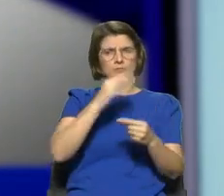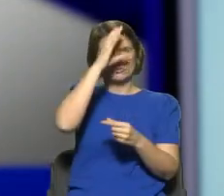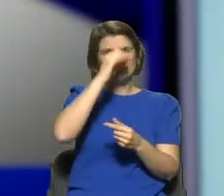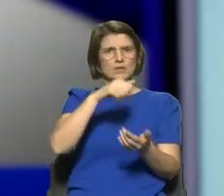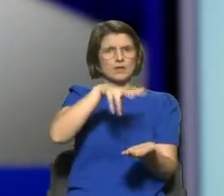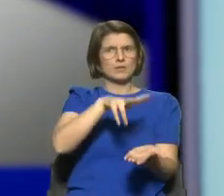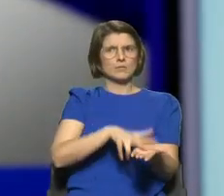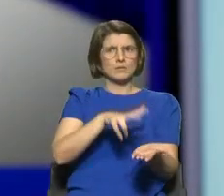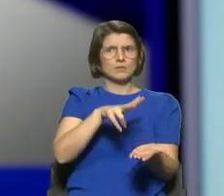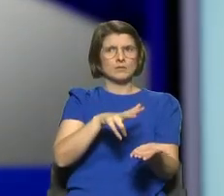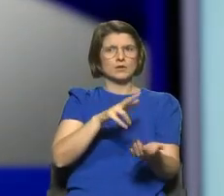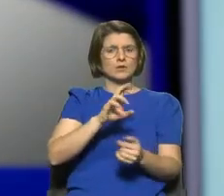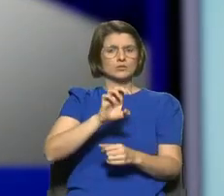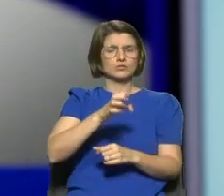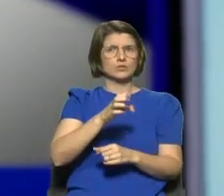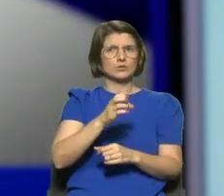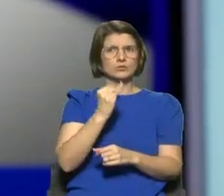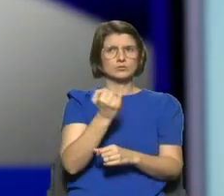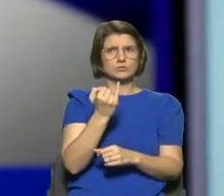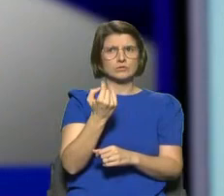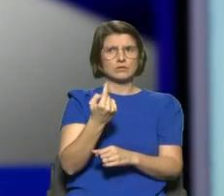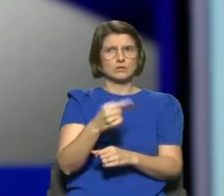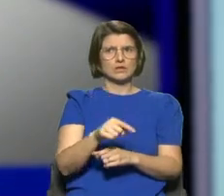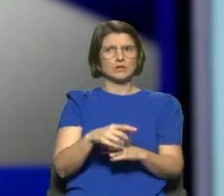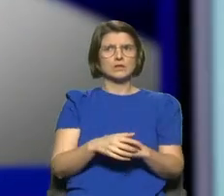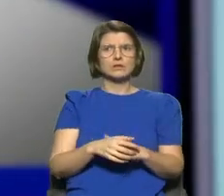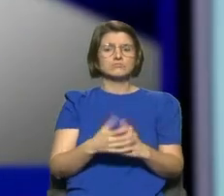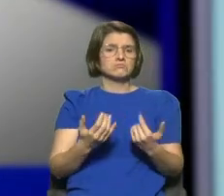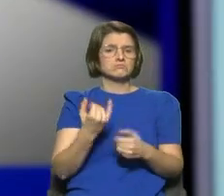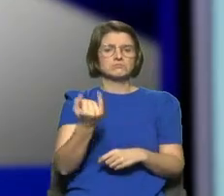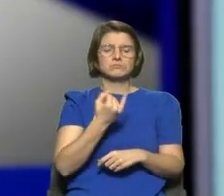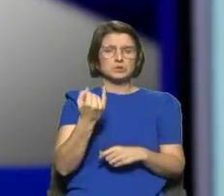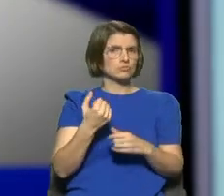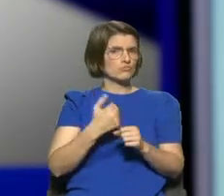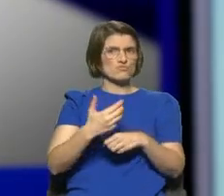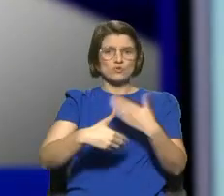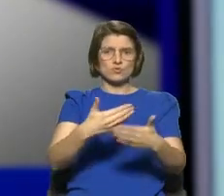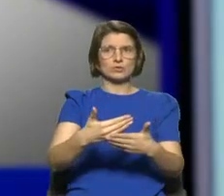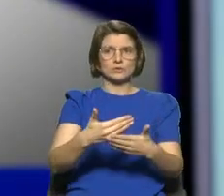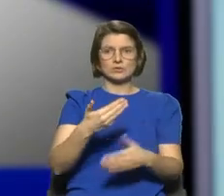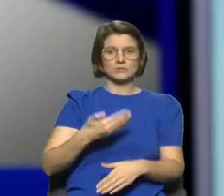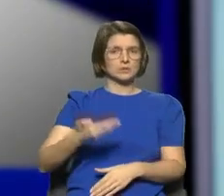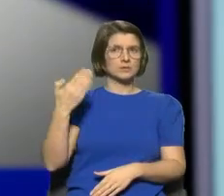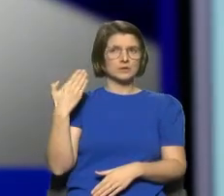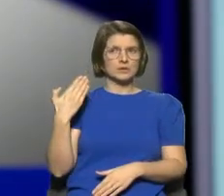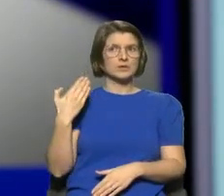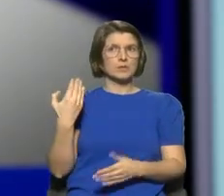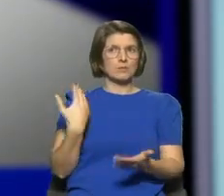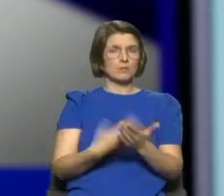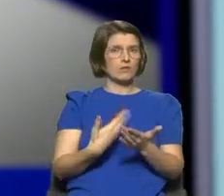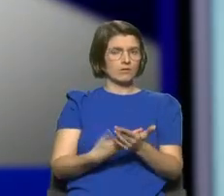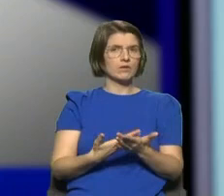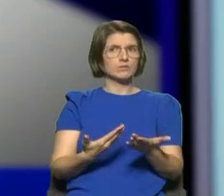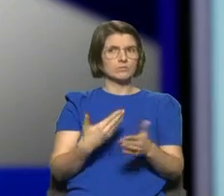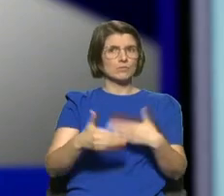aprovado a região tem as suas instituições eh essas instituições funcionam ainda a semana passada comprovou-se que